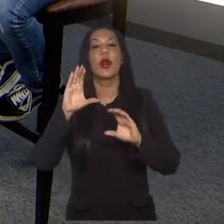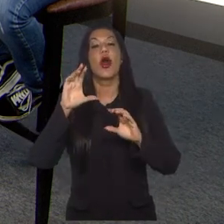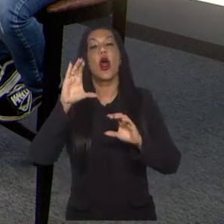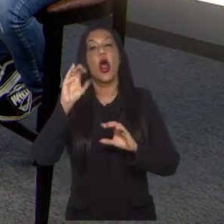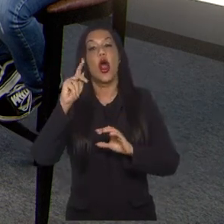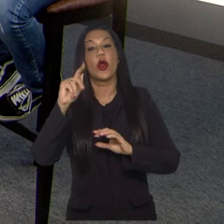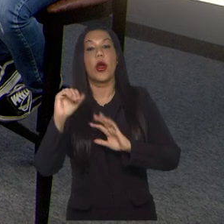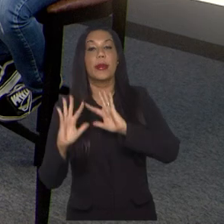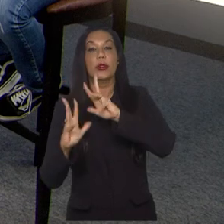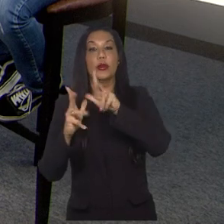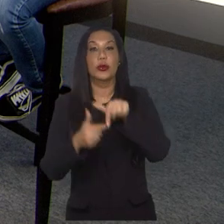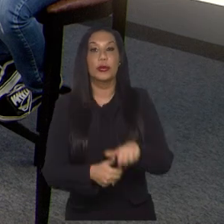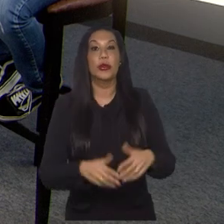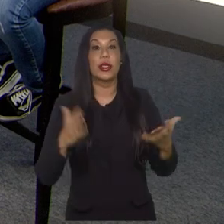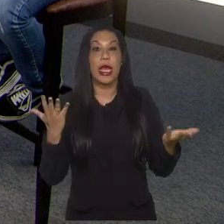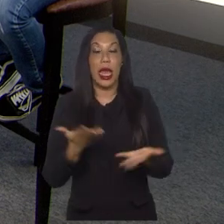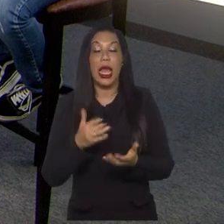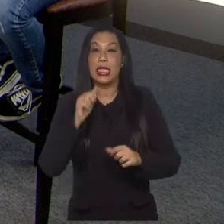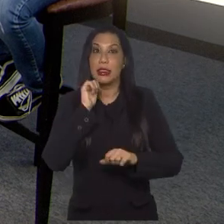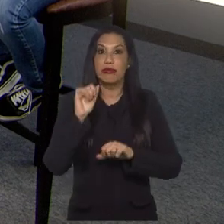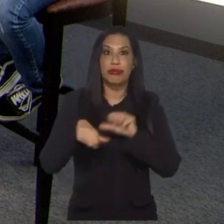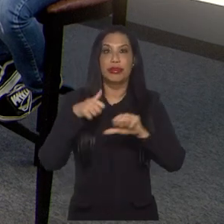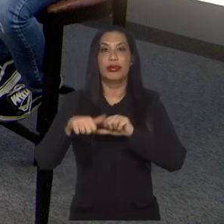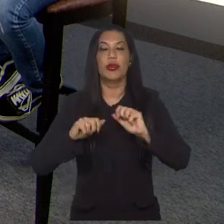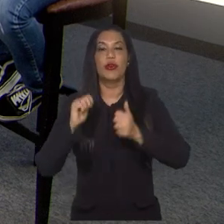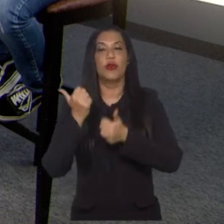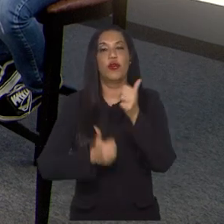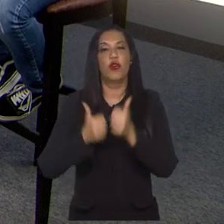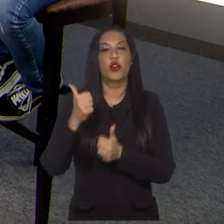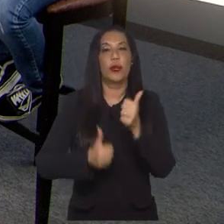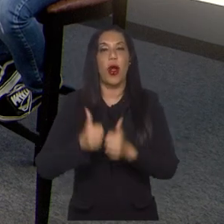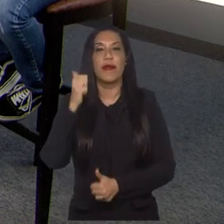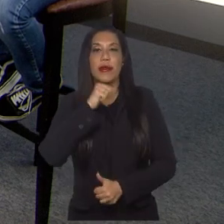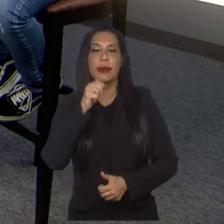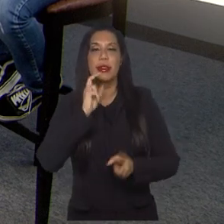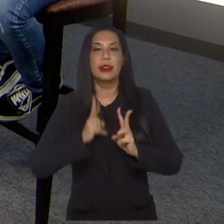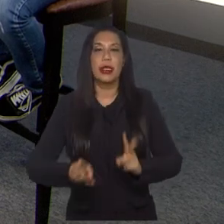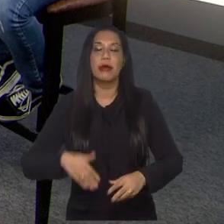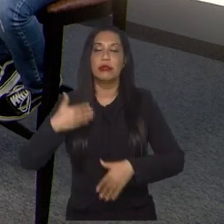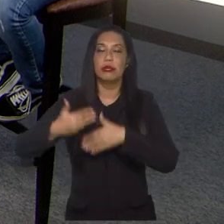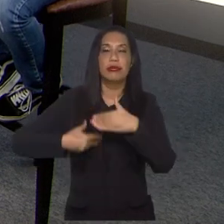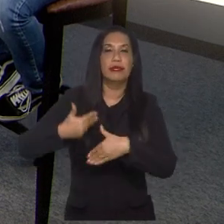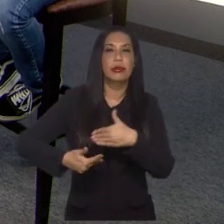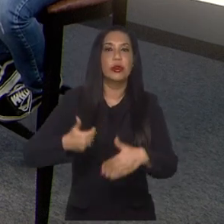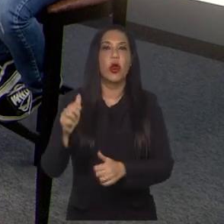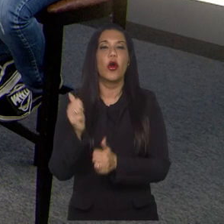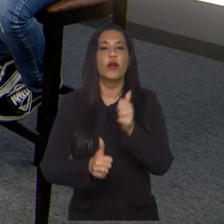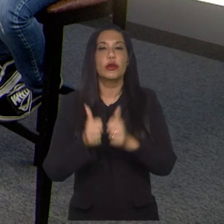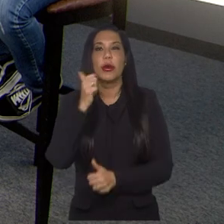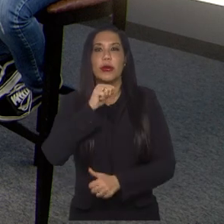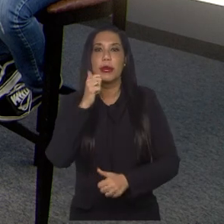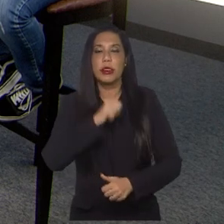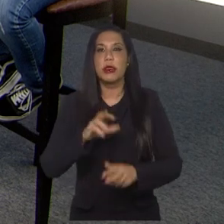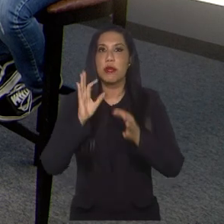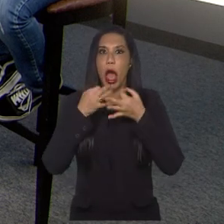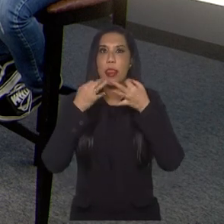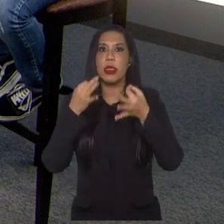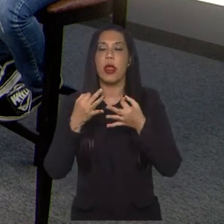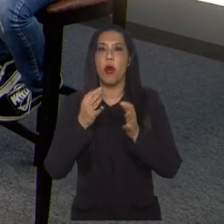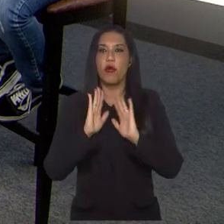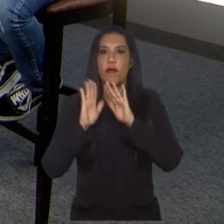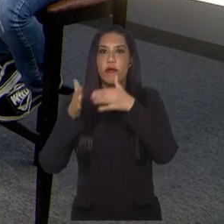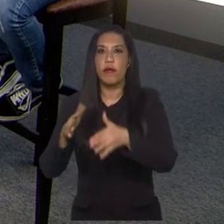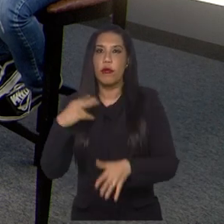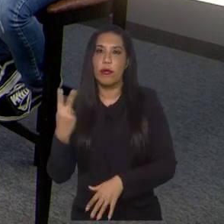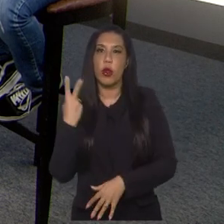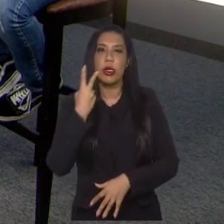acho que vai ser uma virada de chave pro futebol feminino. A gente sempre fala isso, né? À medida que o tempo vai avançando, o futebol feminino vem ganhando mais atenção. Então, acredito